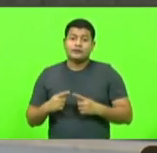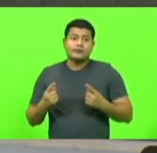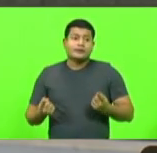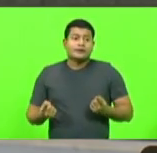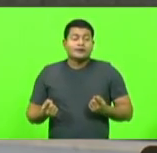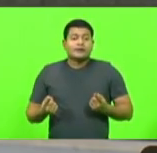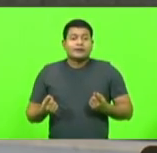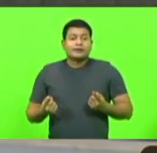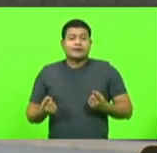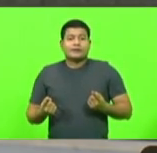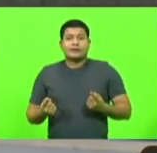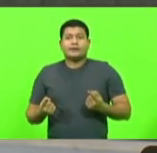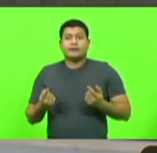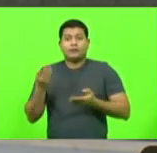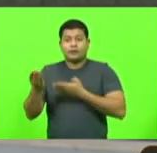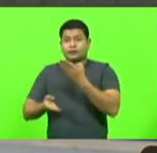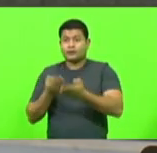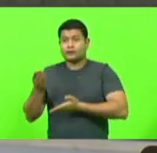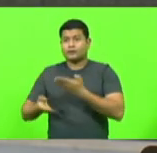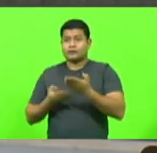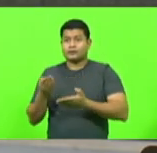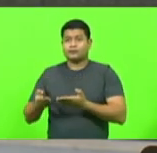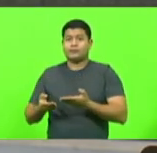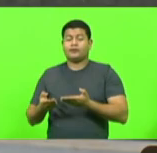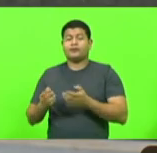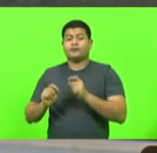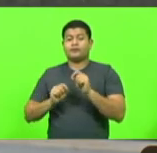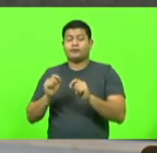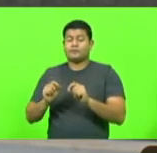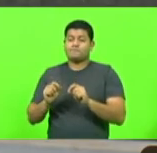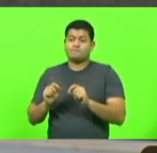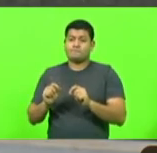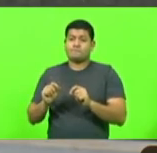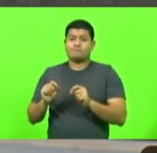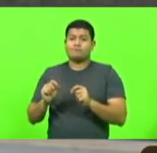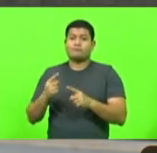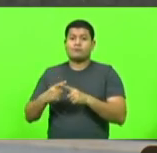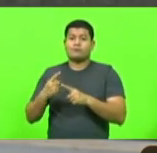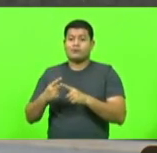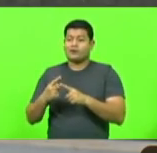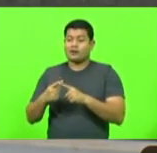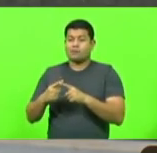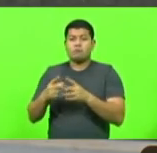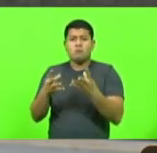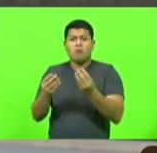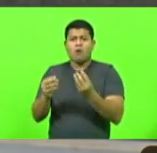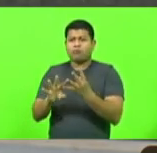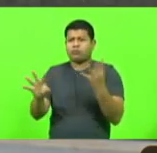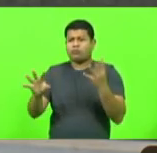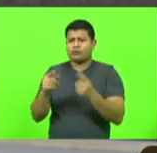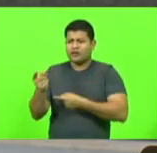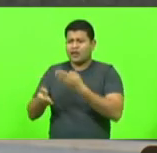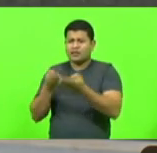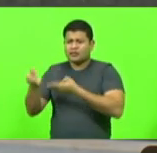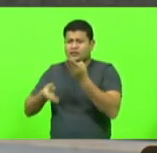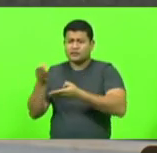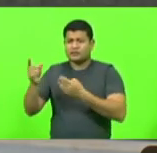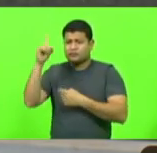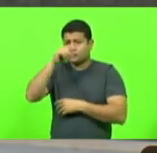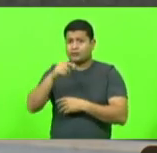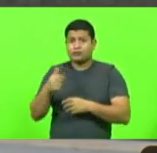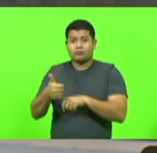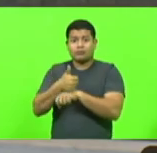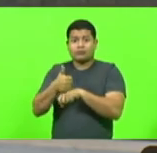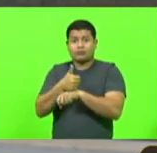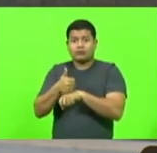os atendimentos estão ficando ruins. Porque o profissional, e isso eu falo geral, não é